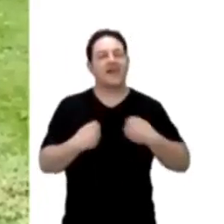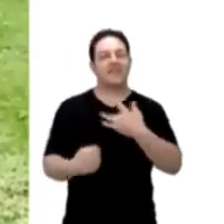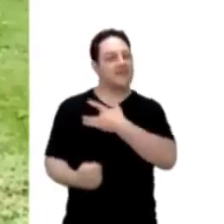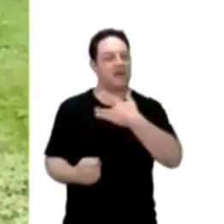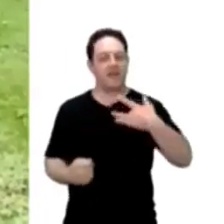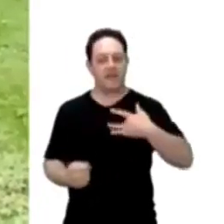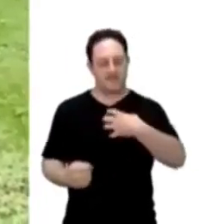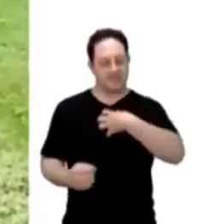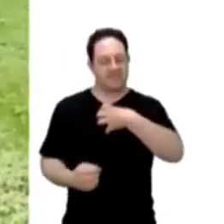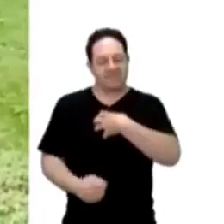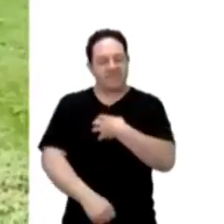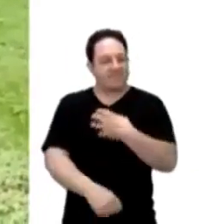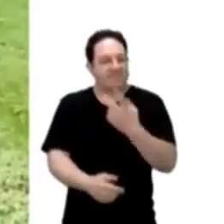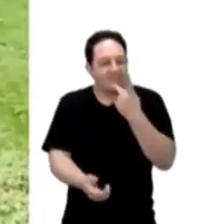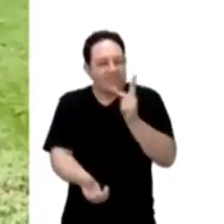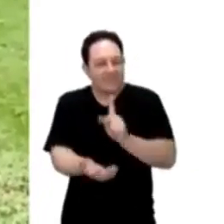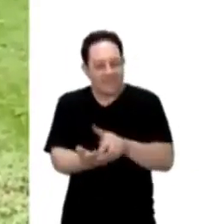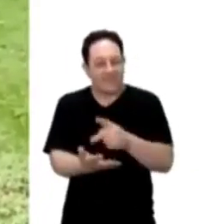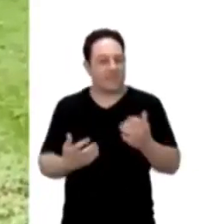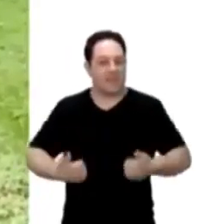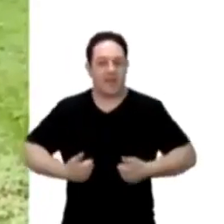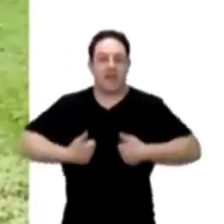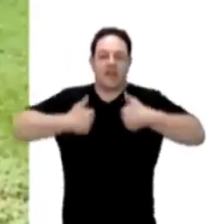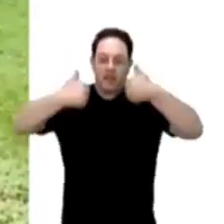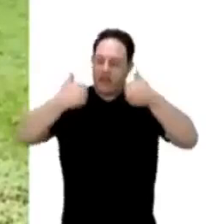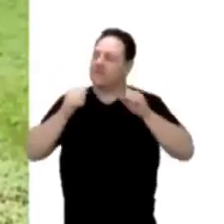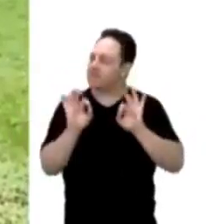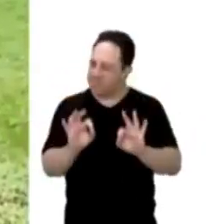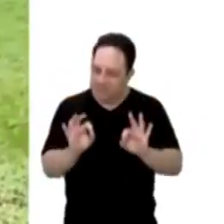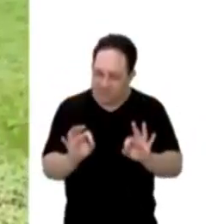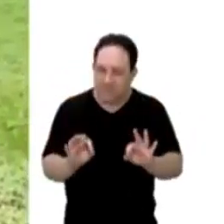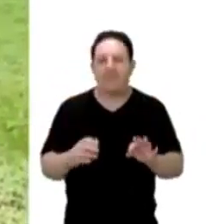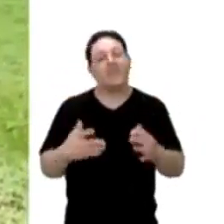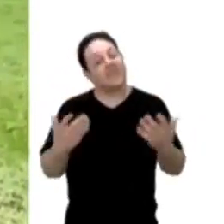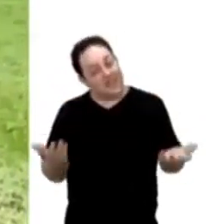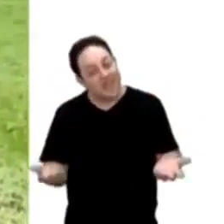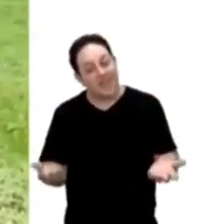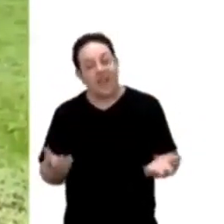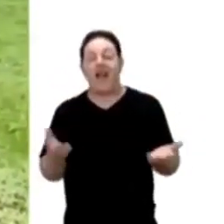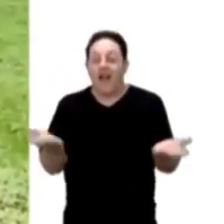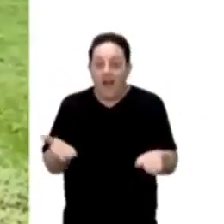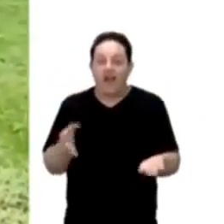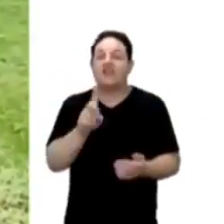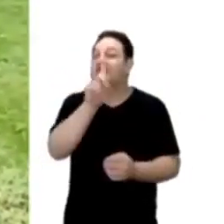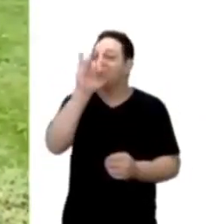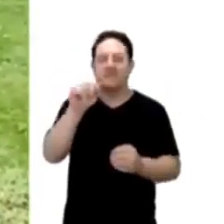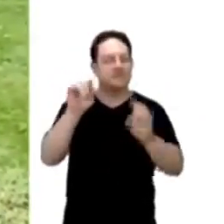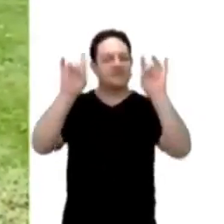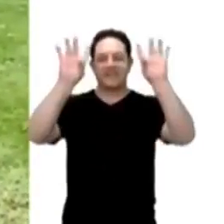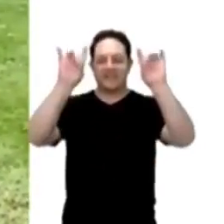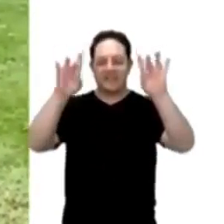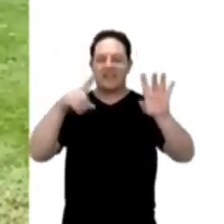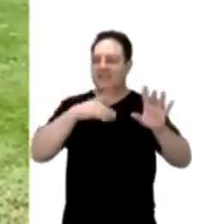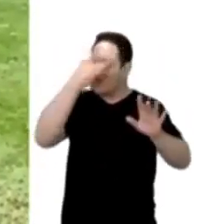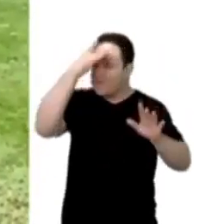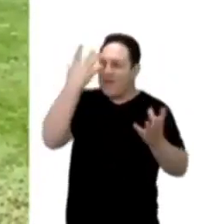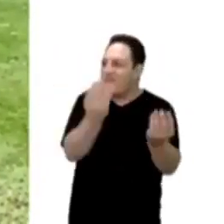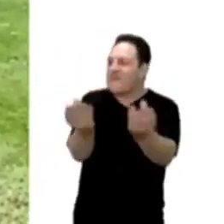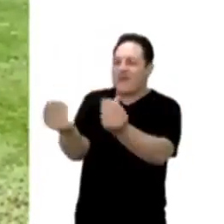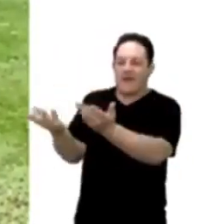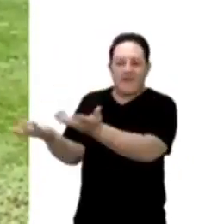saúde emocional, assim, digamos que melhorou bastante, muito mesmo. E aí, ainda mais nesse dia assim tão especial, que vem muitas